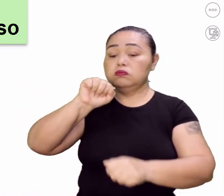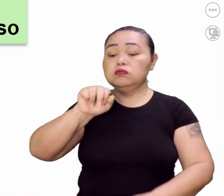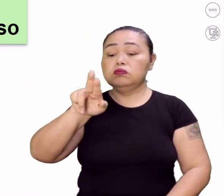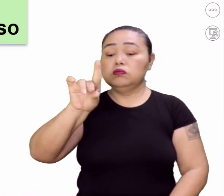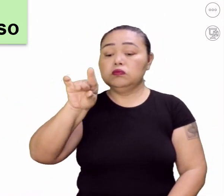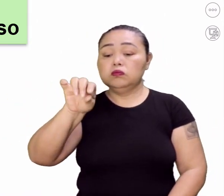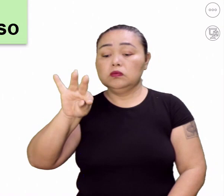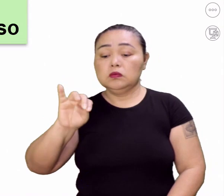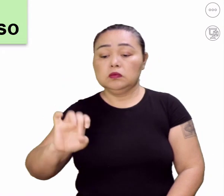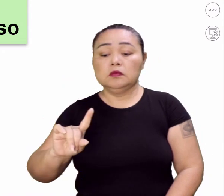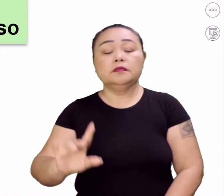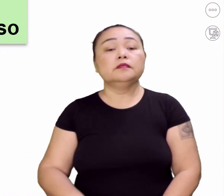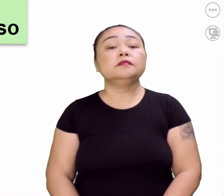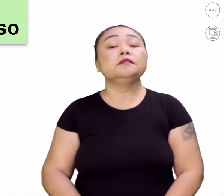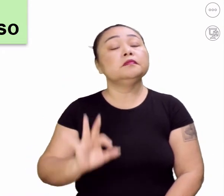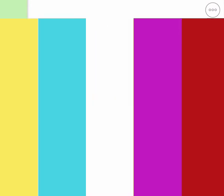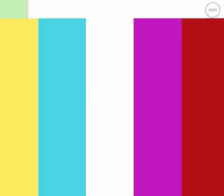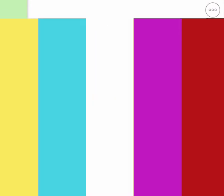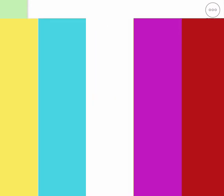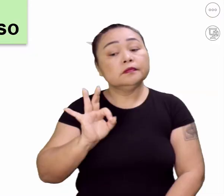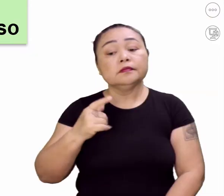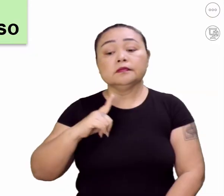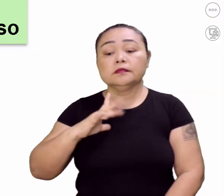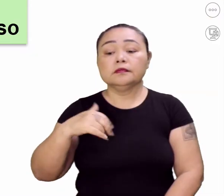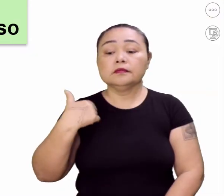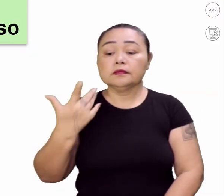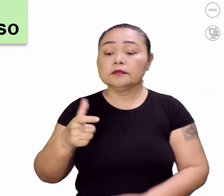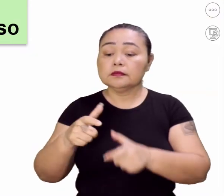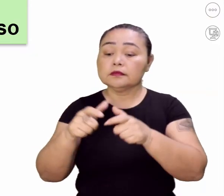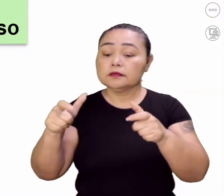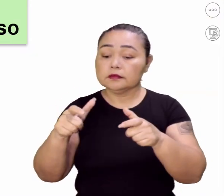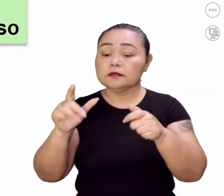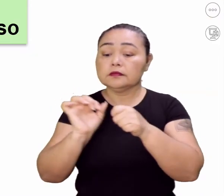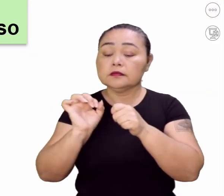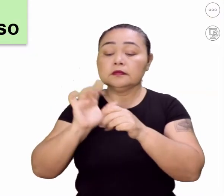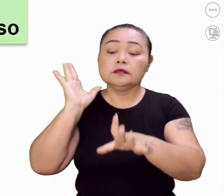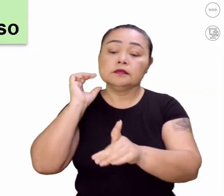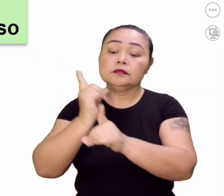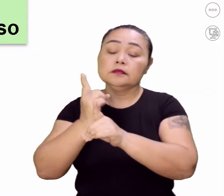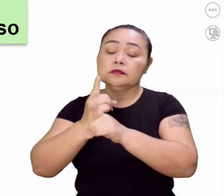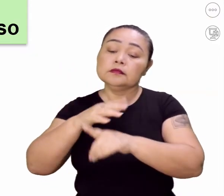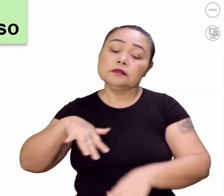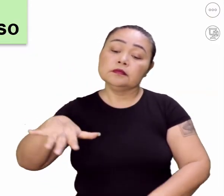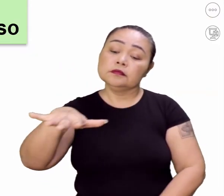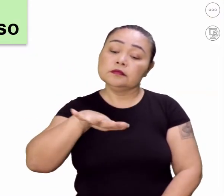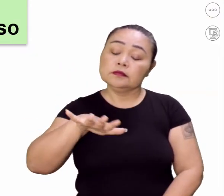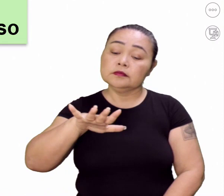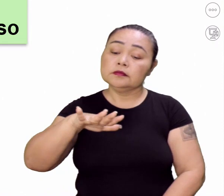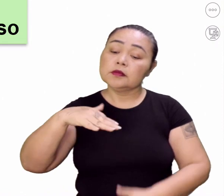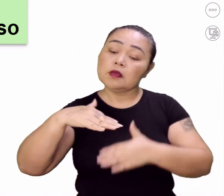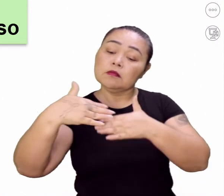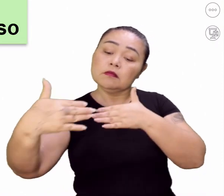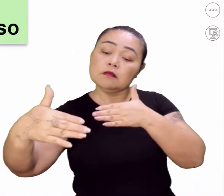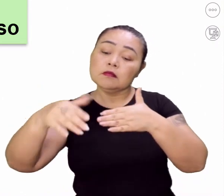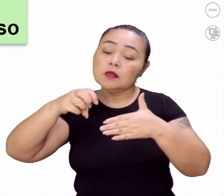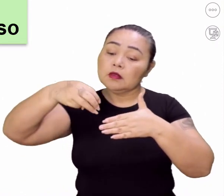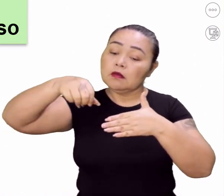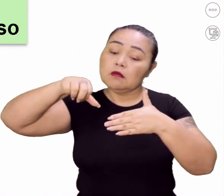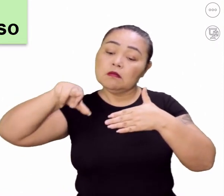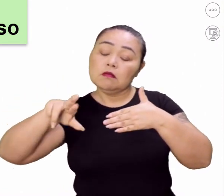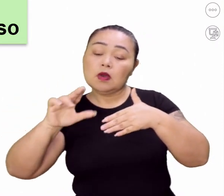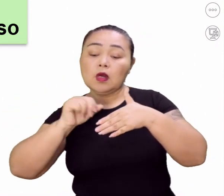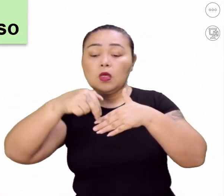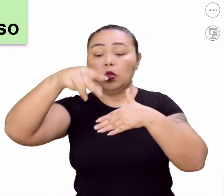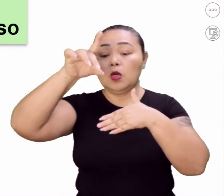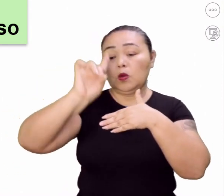Não é isso? Exatamente, muito bem. Então, assim, as maiores densidades do Brasil, a gente vai encontrar ali na região litorânea, nordeste,